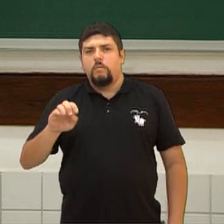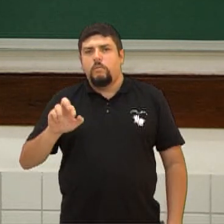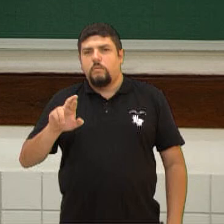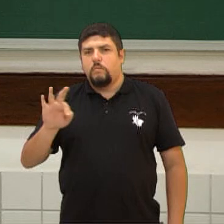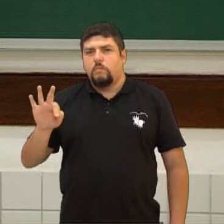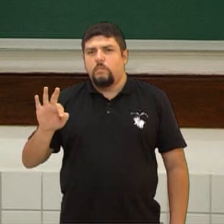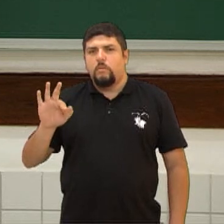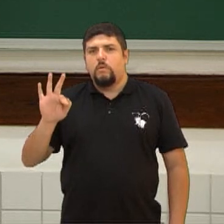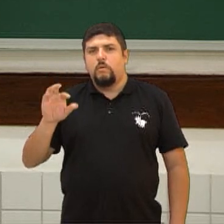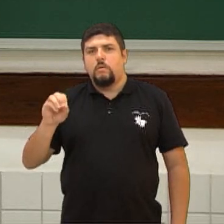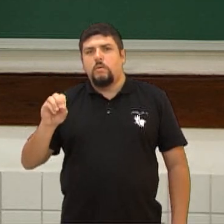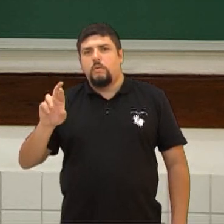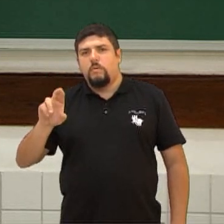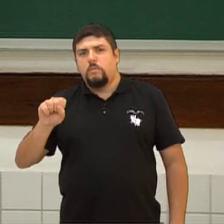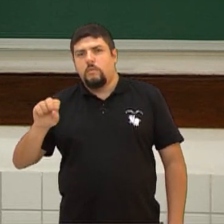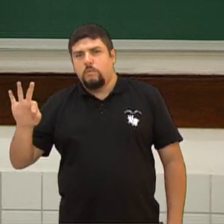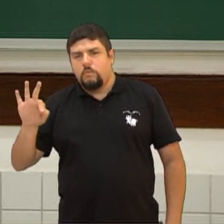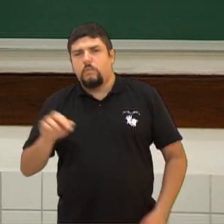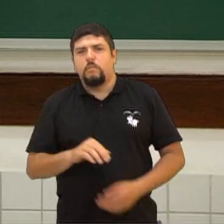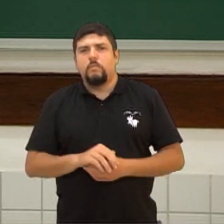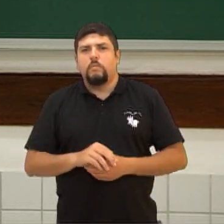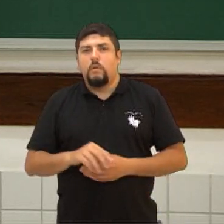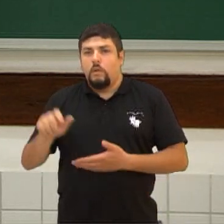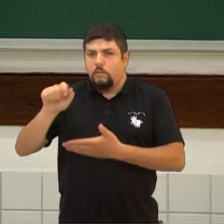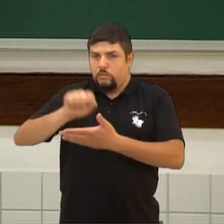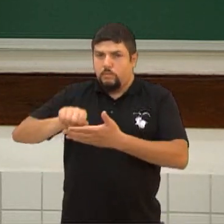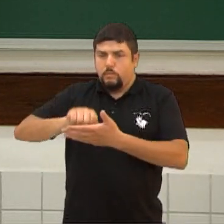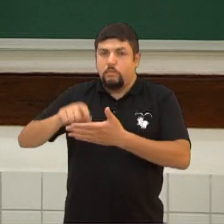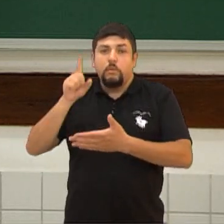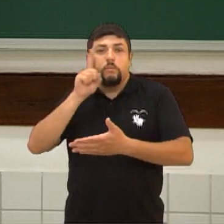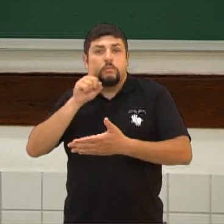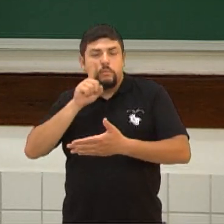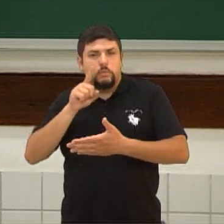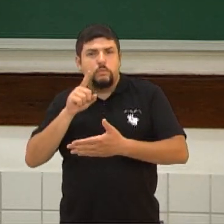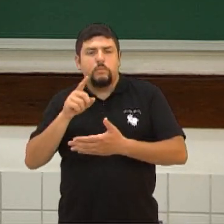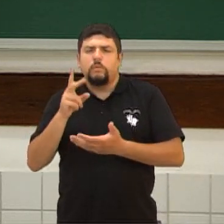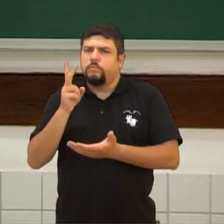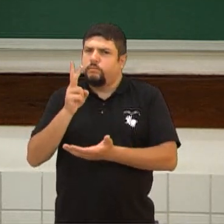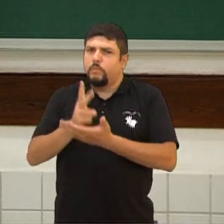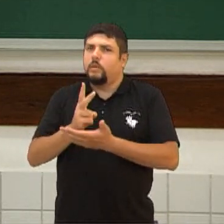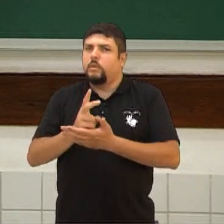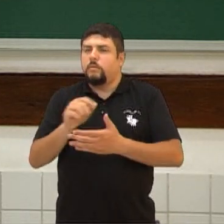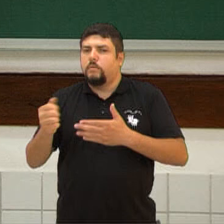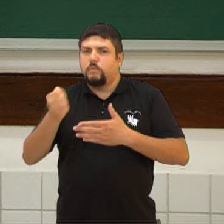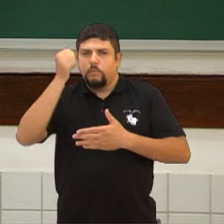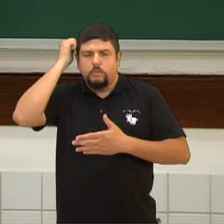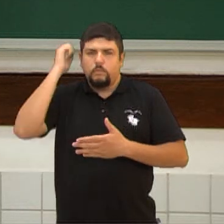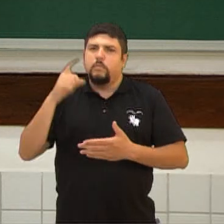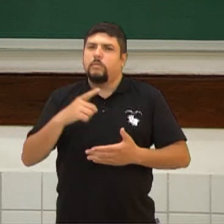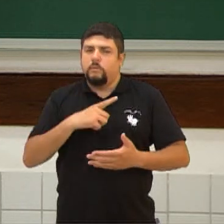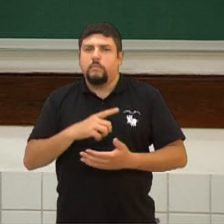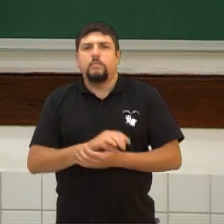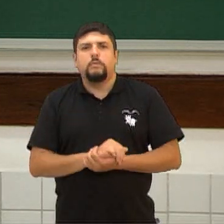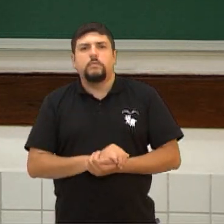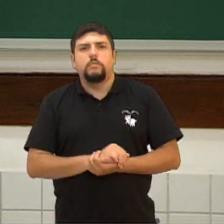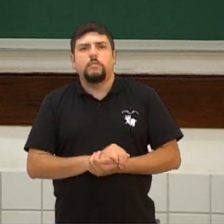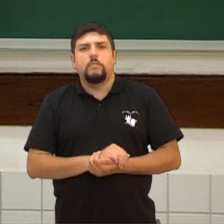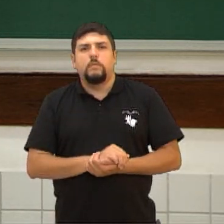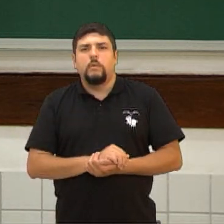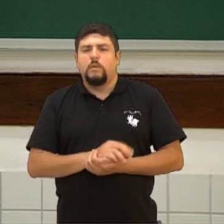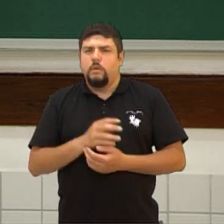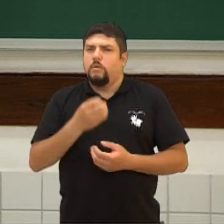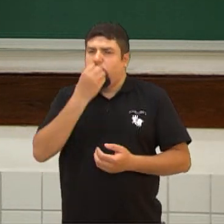escritor americano. Então sempre aparece. Então é muito importante, beleza? A gente ter conhecimento desses